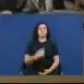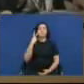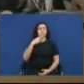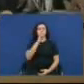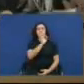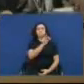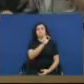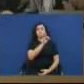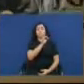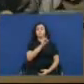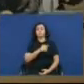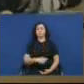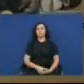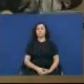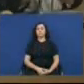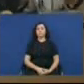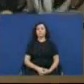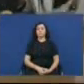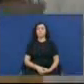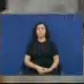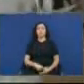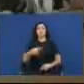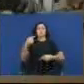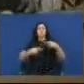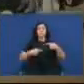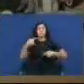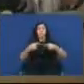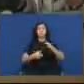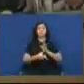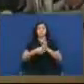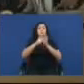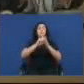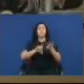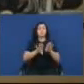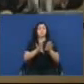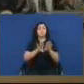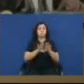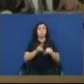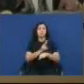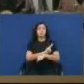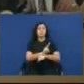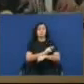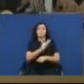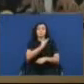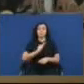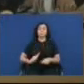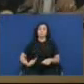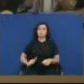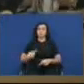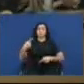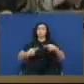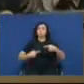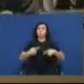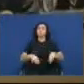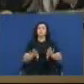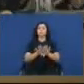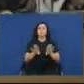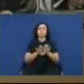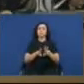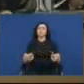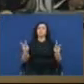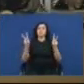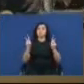vereador está coberto de razão, inclusive nós estamos discutindo anteriormente a questão da segurança pública. Não se discute segurança pública sem